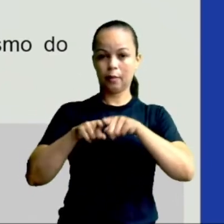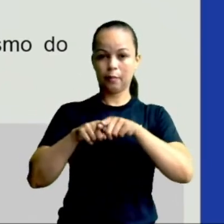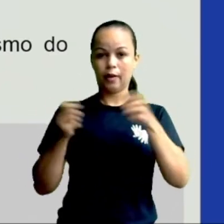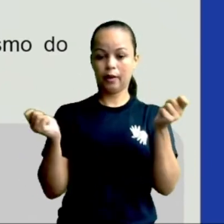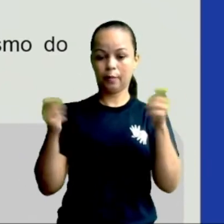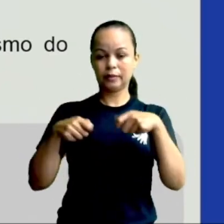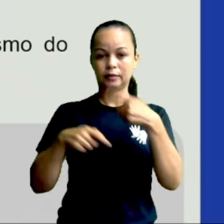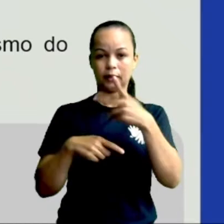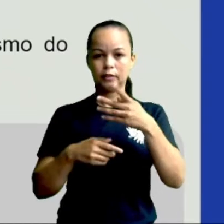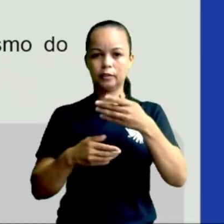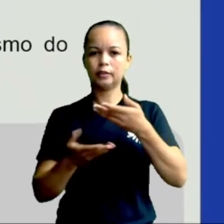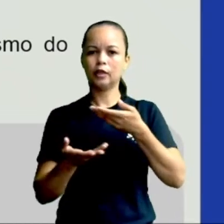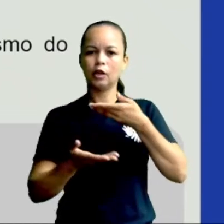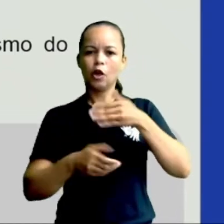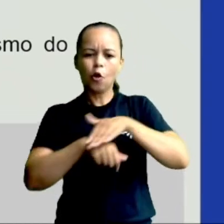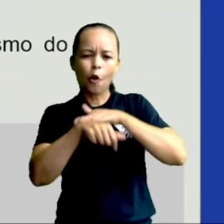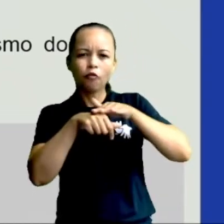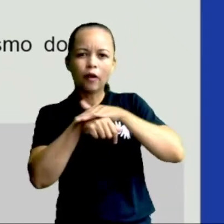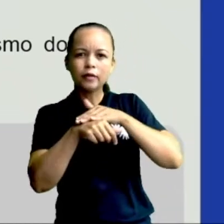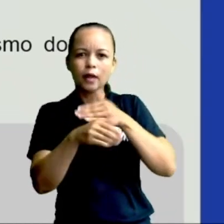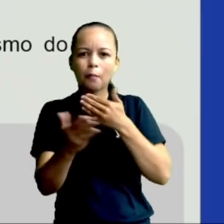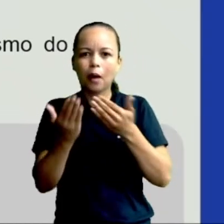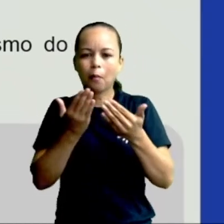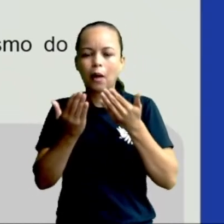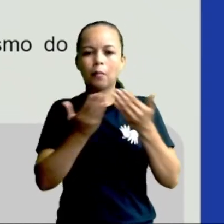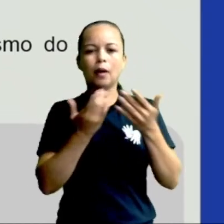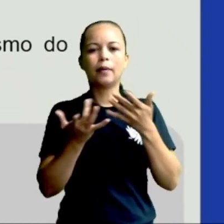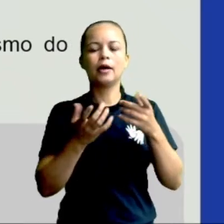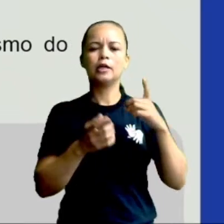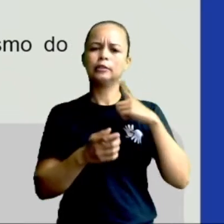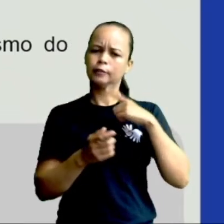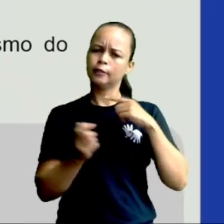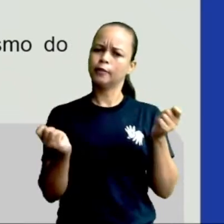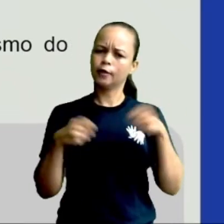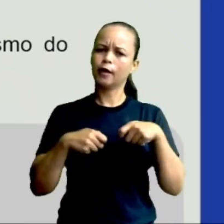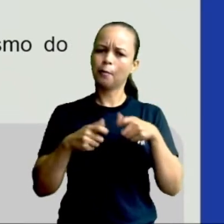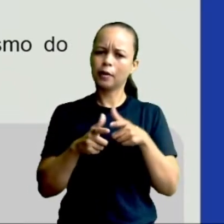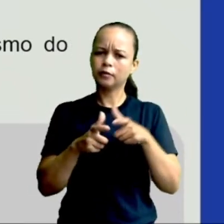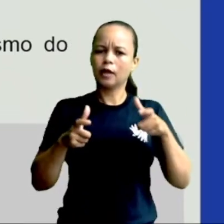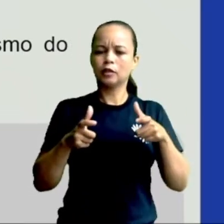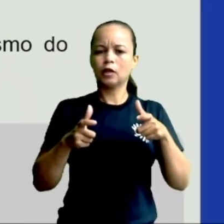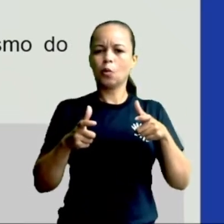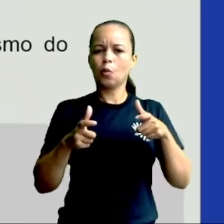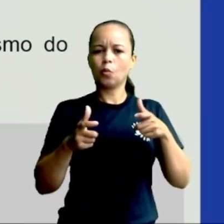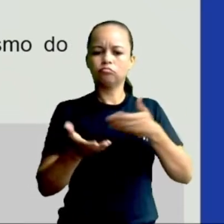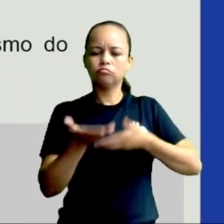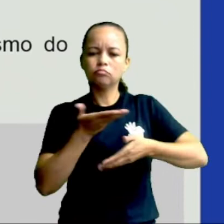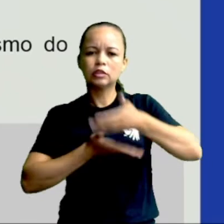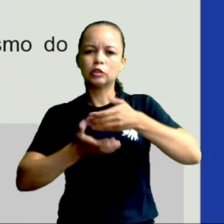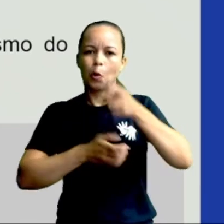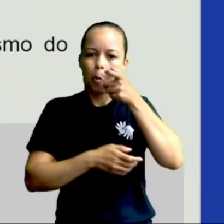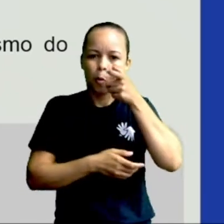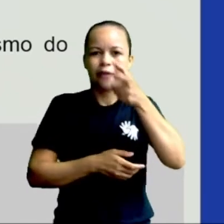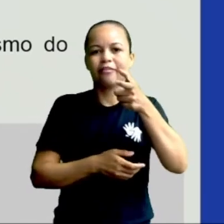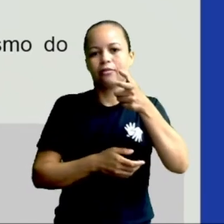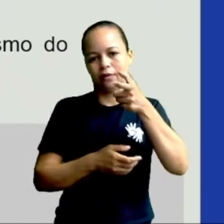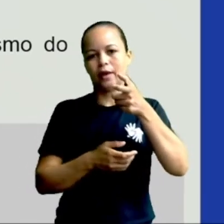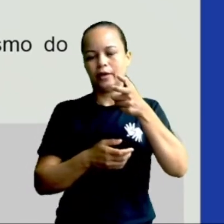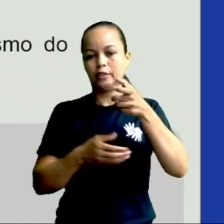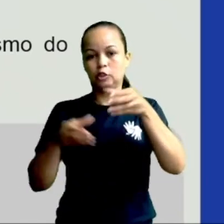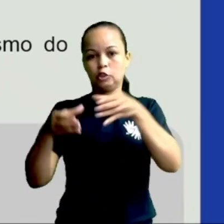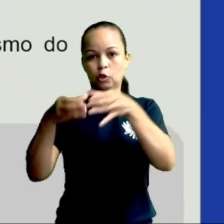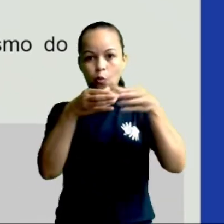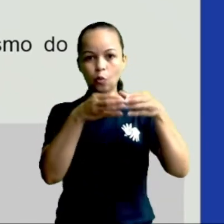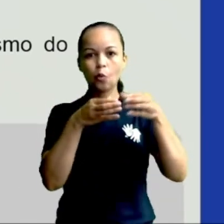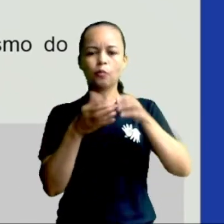capacidade de negociação, né? Então ele tinha essa grande capacidade, conseguia conciliar os interesses, né, de